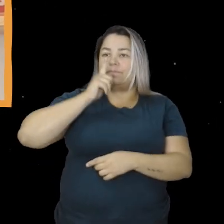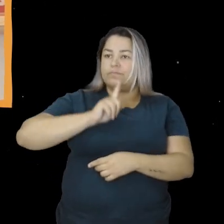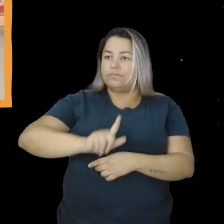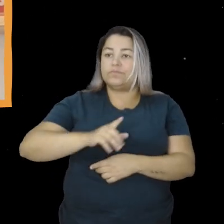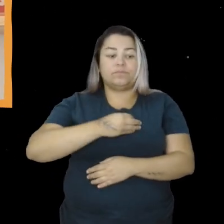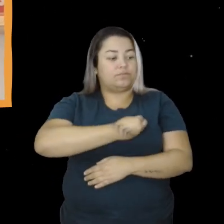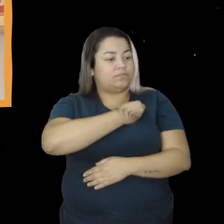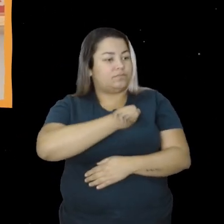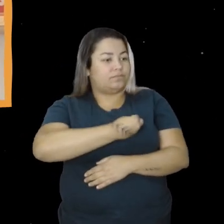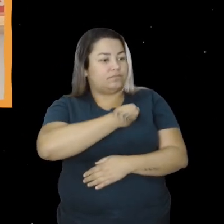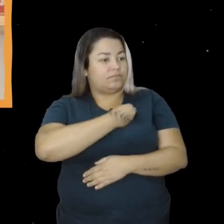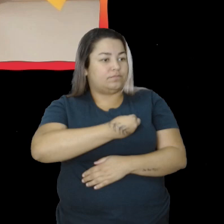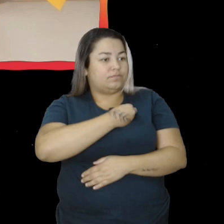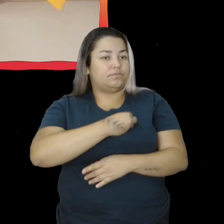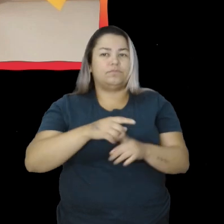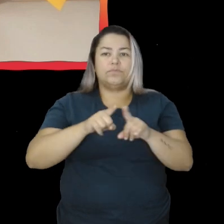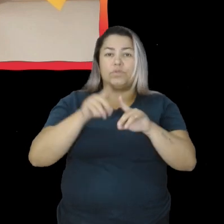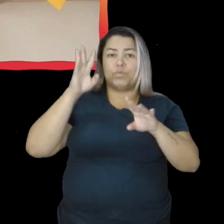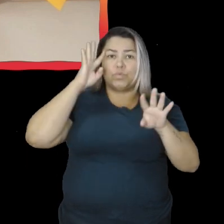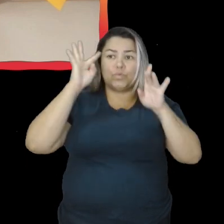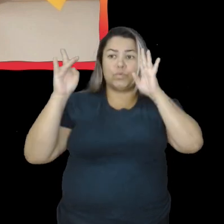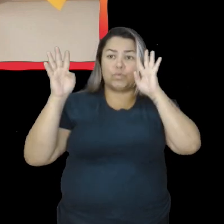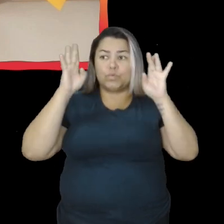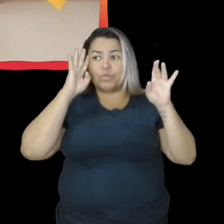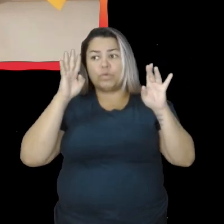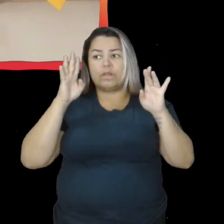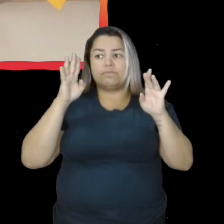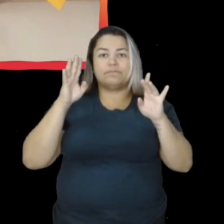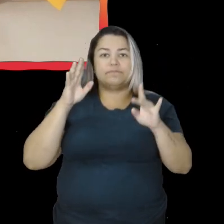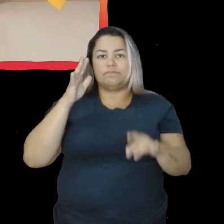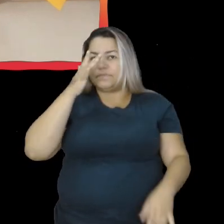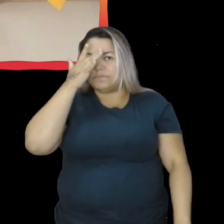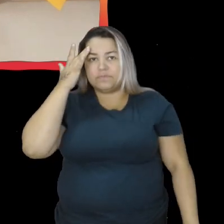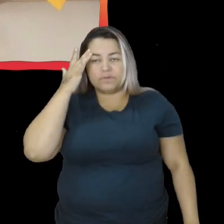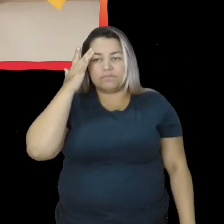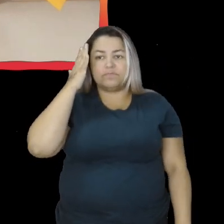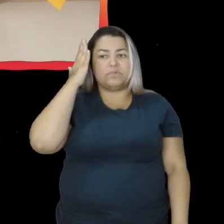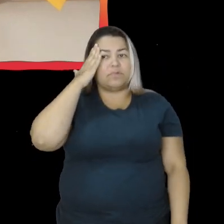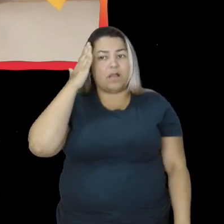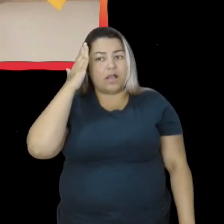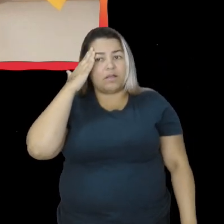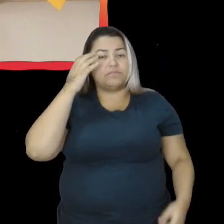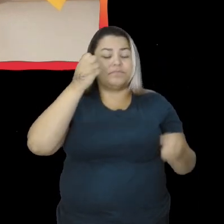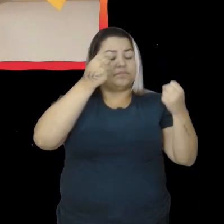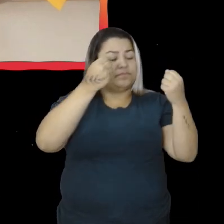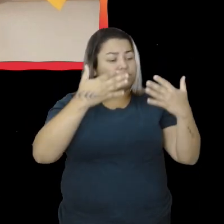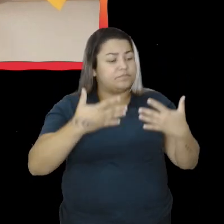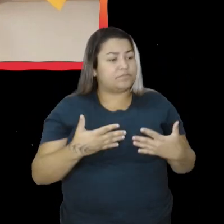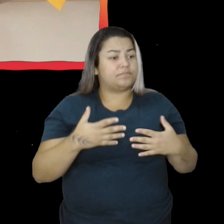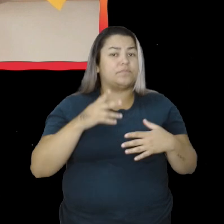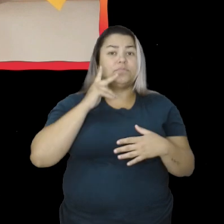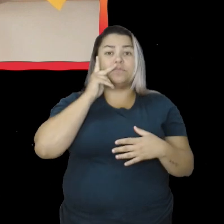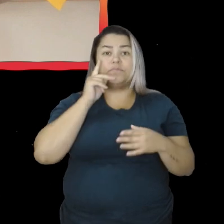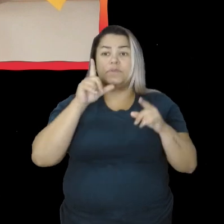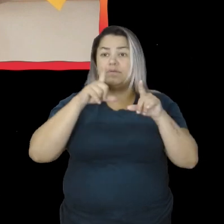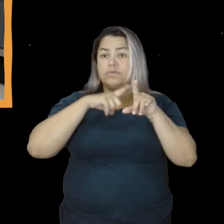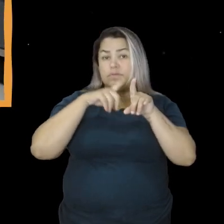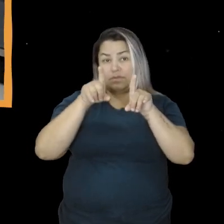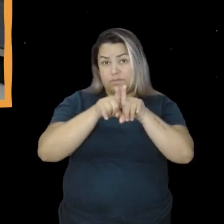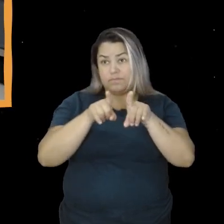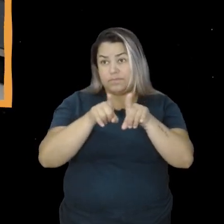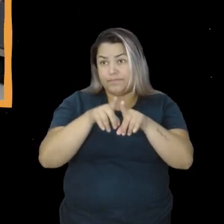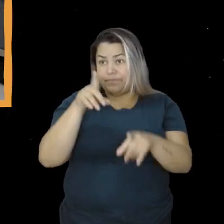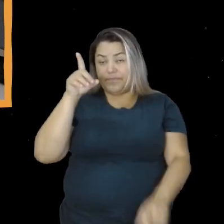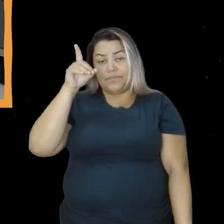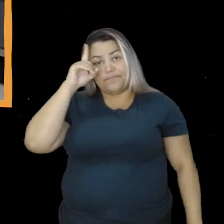continue vivo, né? Vivo e sonhando. Inclusive, assim, para quem não sabe, assim, tu podia explicar um pouquinho o que faz uma vereadora, como é que é teu dia a dia, se tu